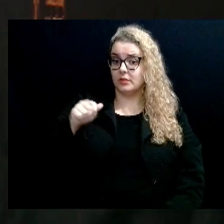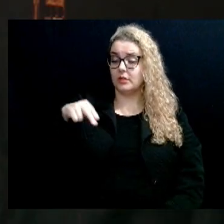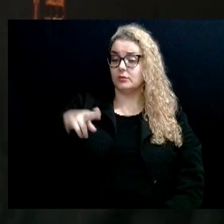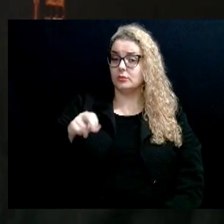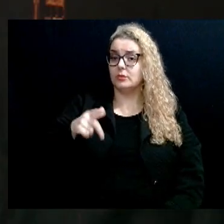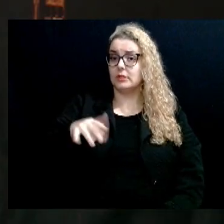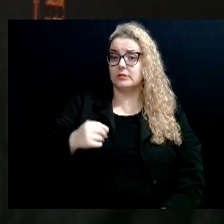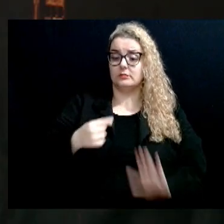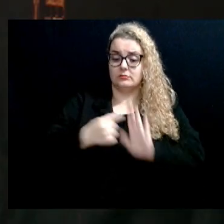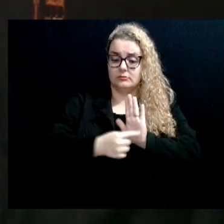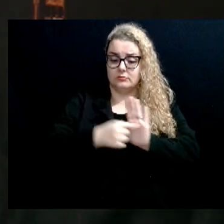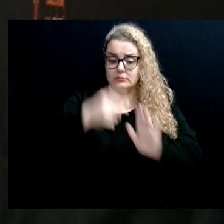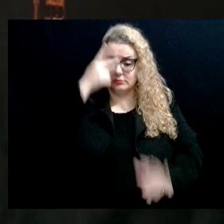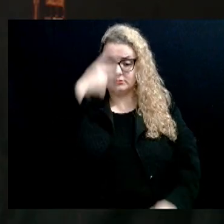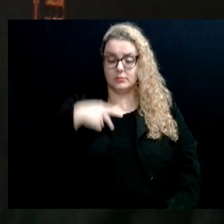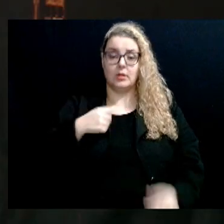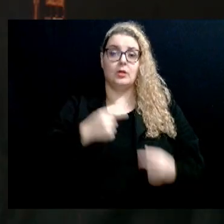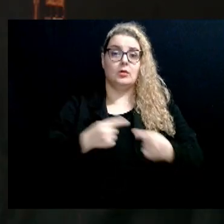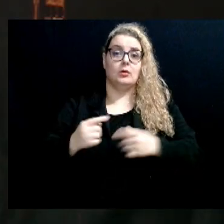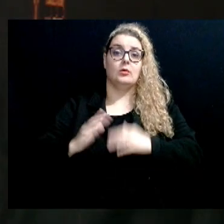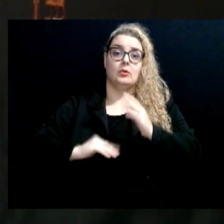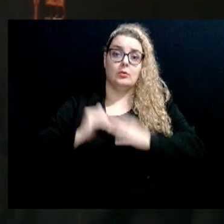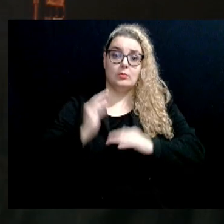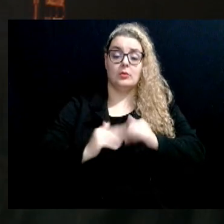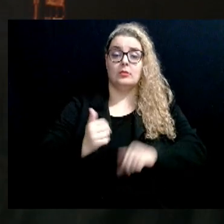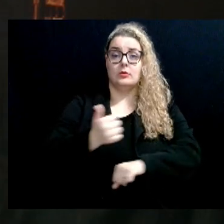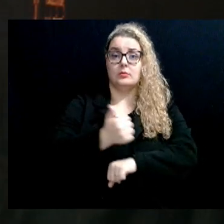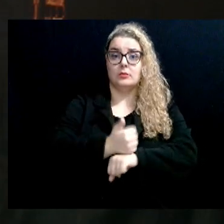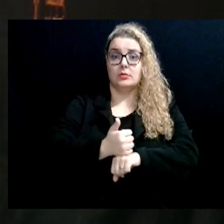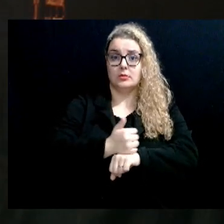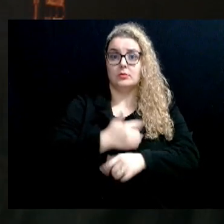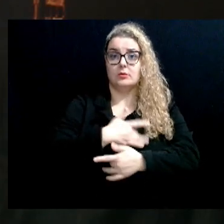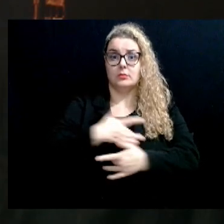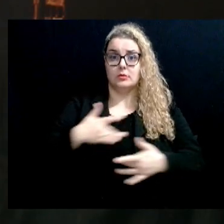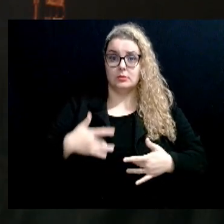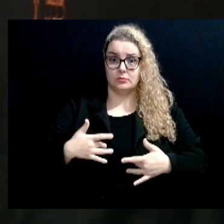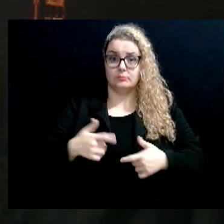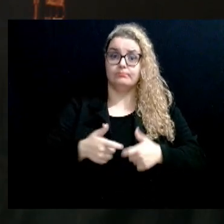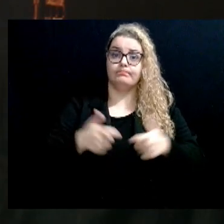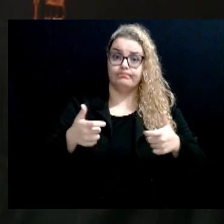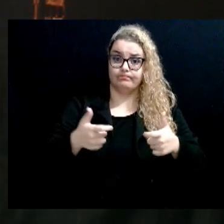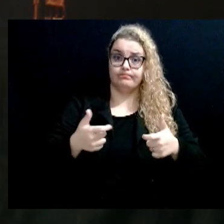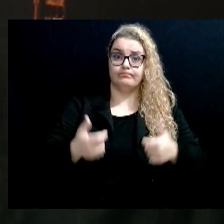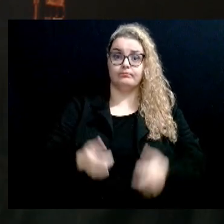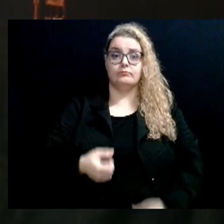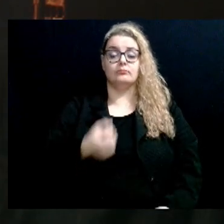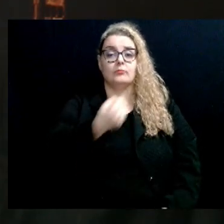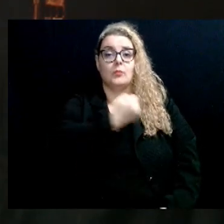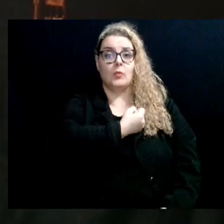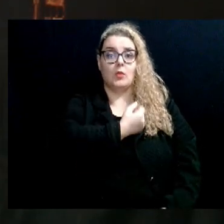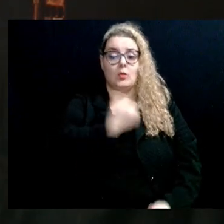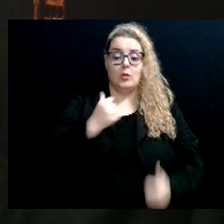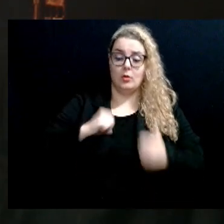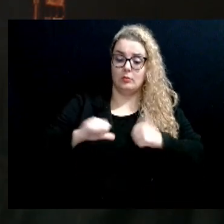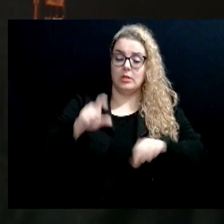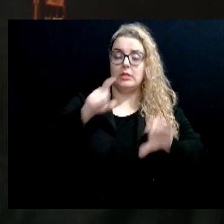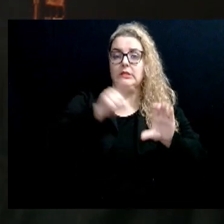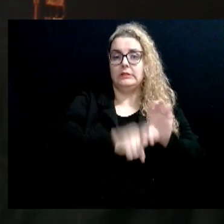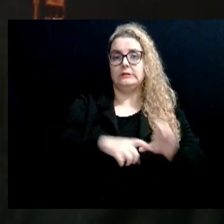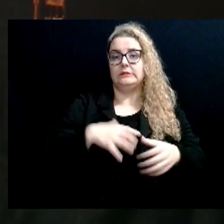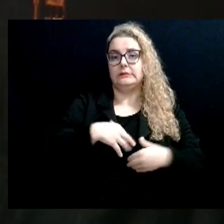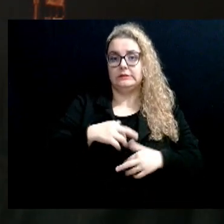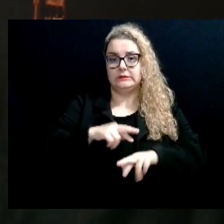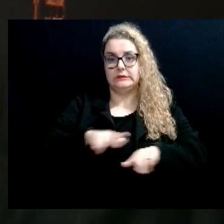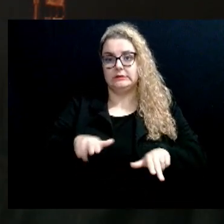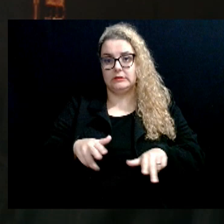por profissionais de saúde mental, especialmente após o aumento dos casos de ansiedade, dependência emocional e exaustão psicológica que